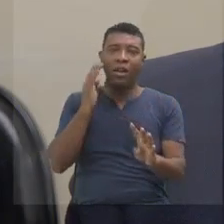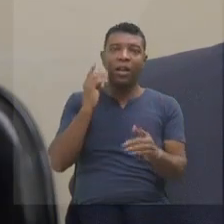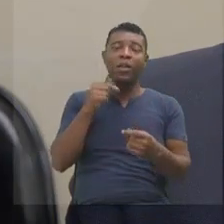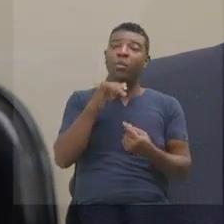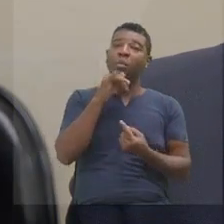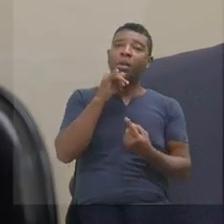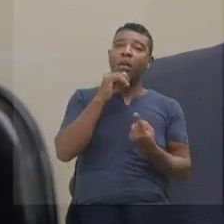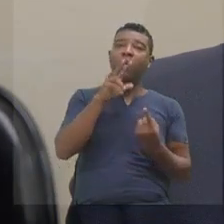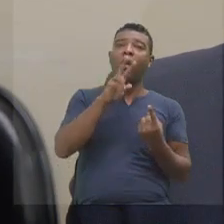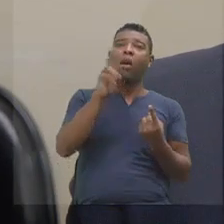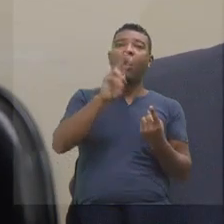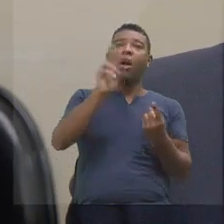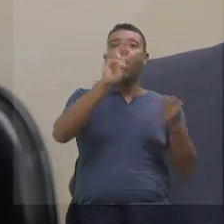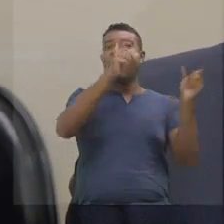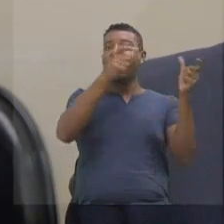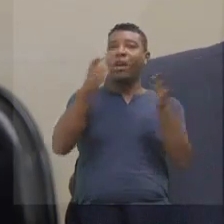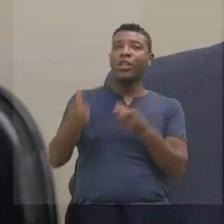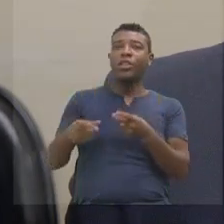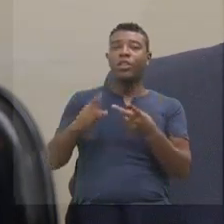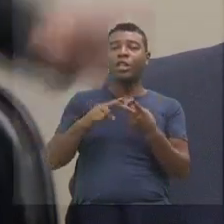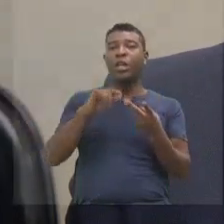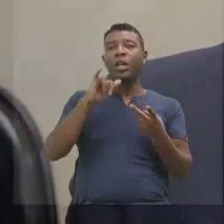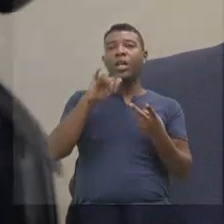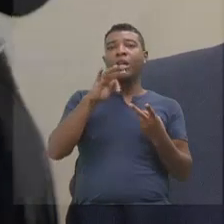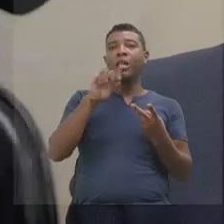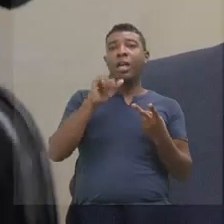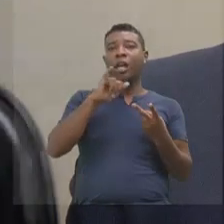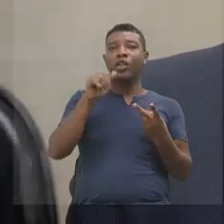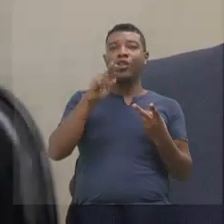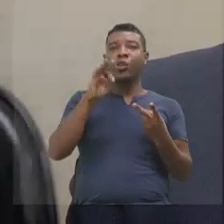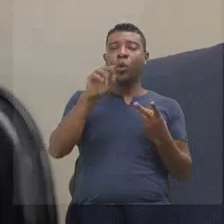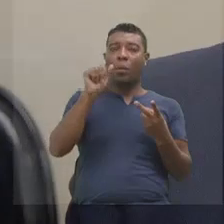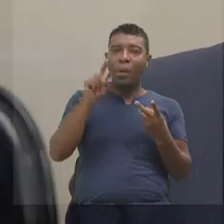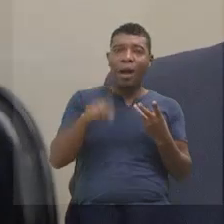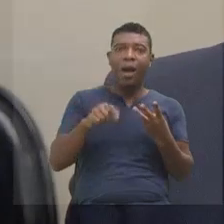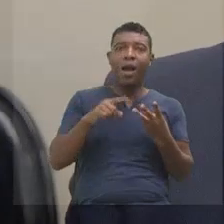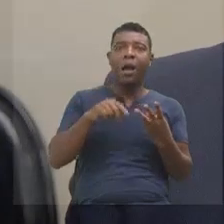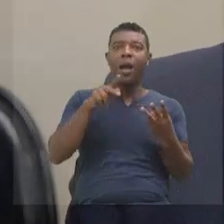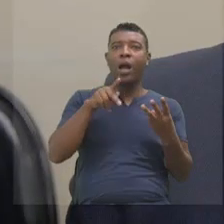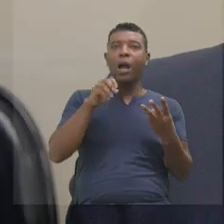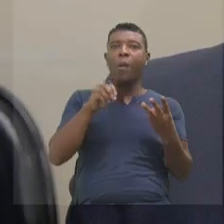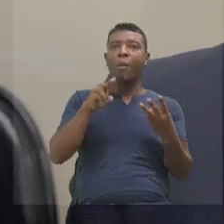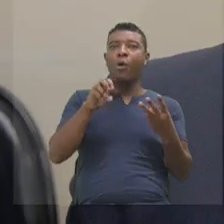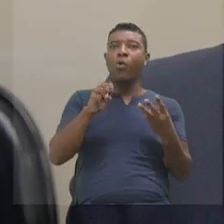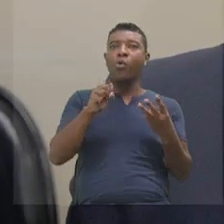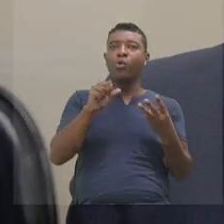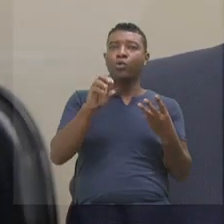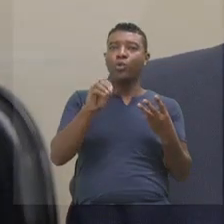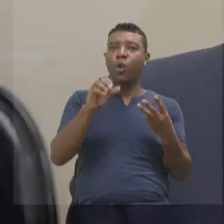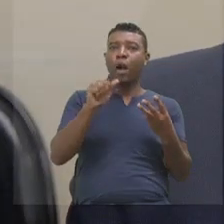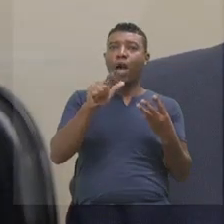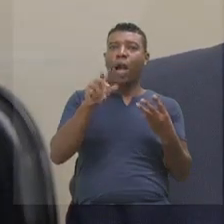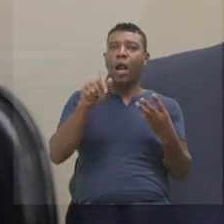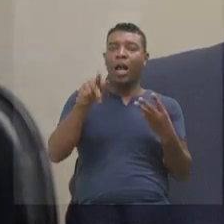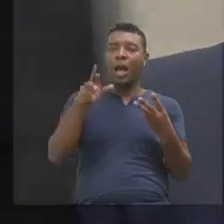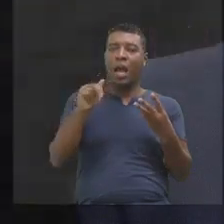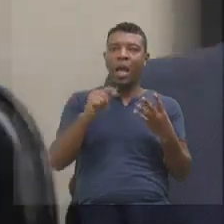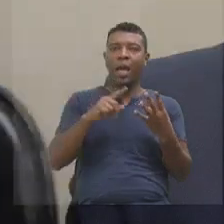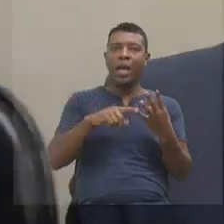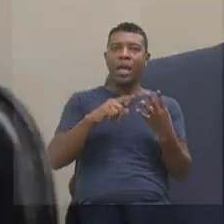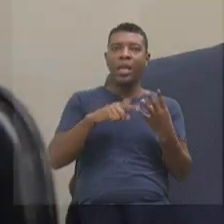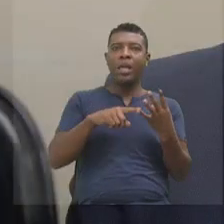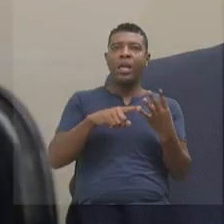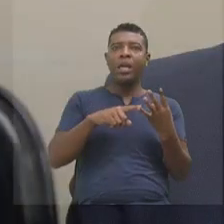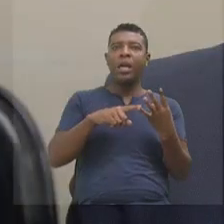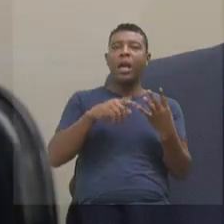Itajubá Pouso Alegre Poços de Caldas e Alfenas são consideradas alta complexidade que dividir isso para